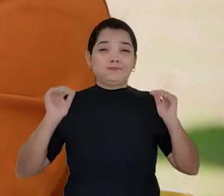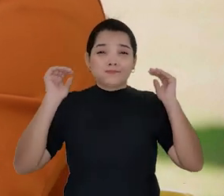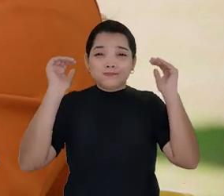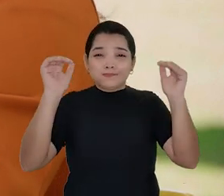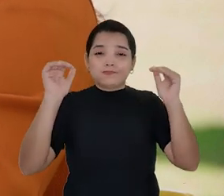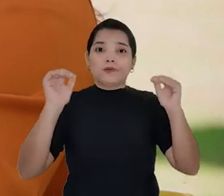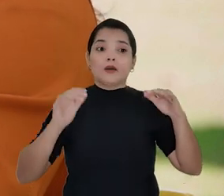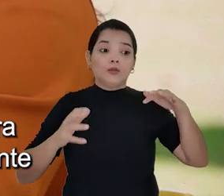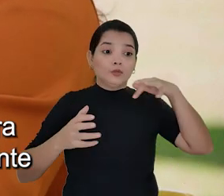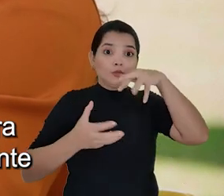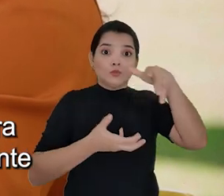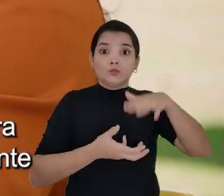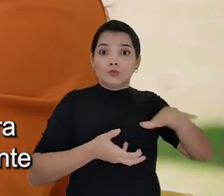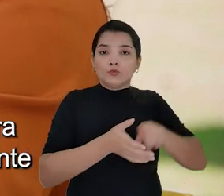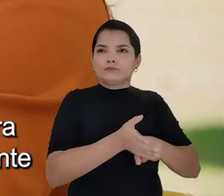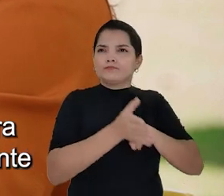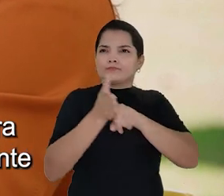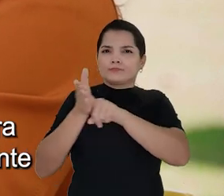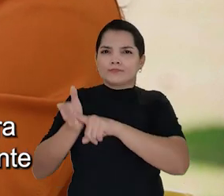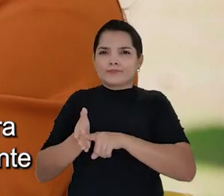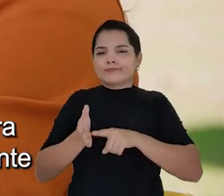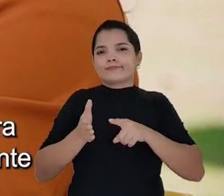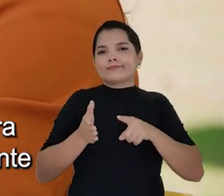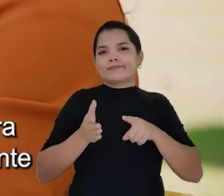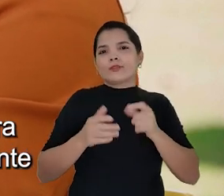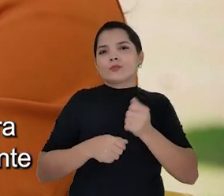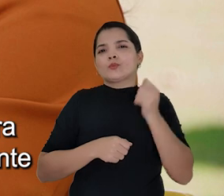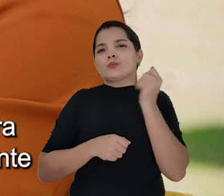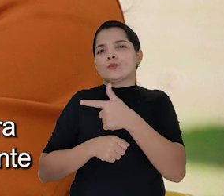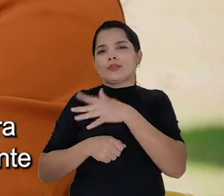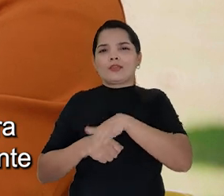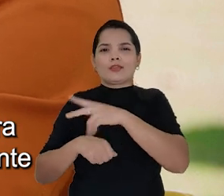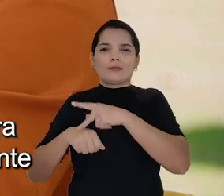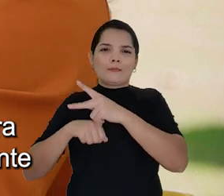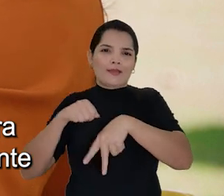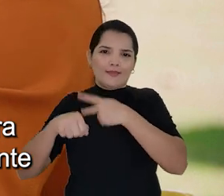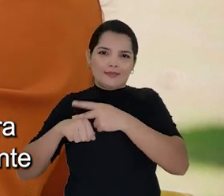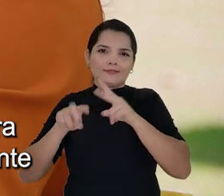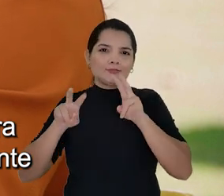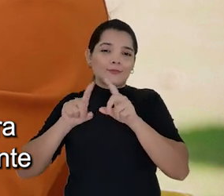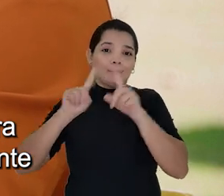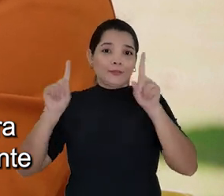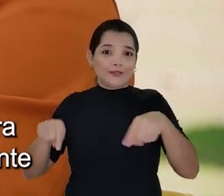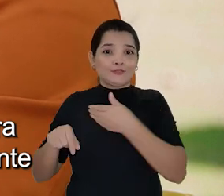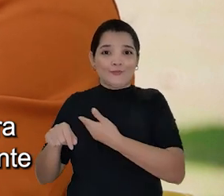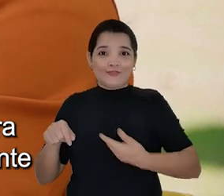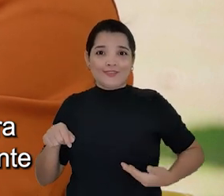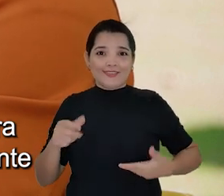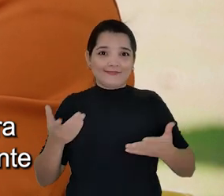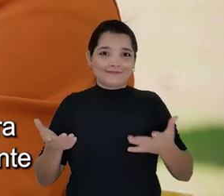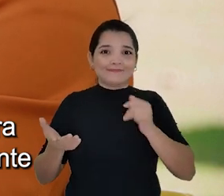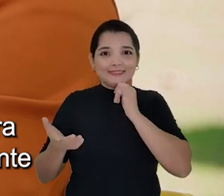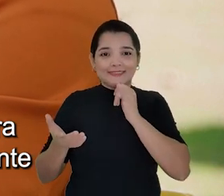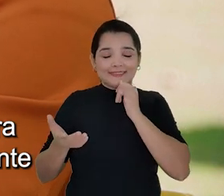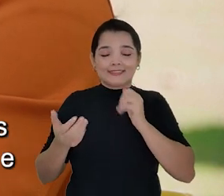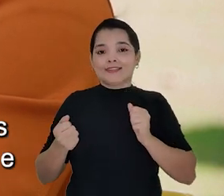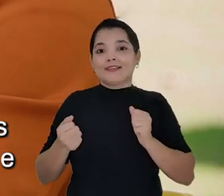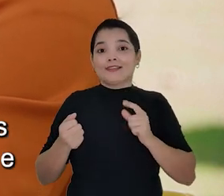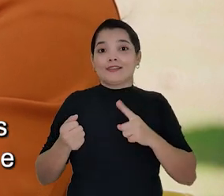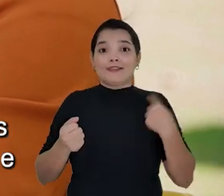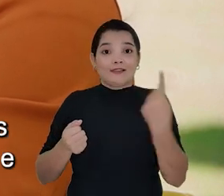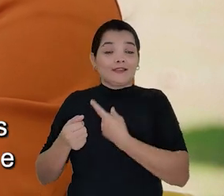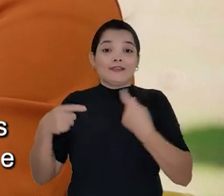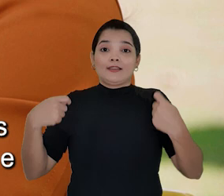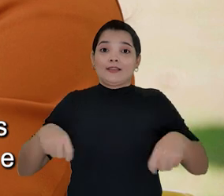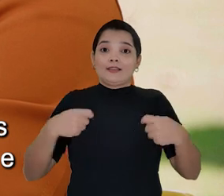propriamente dito em relação a alguns países né como planos de governo só para citar um exemplo então é natural que a gente